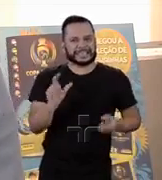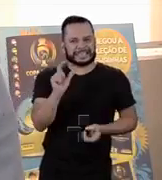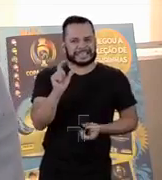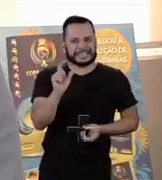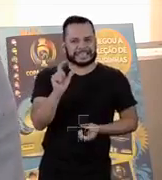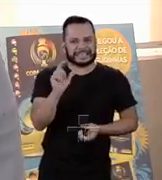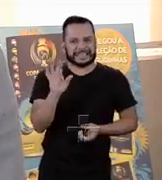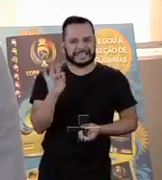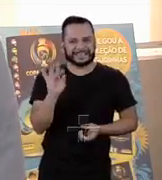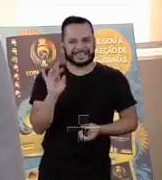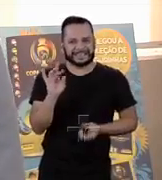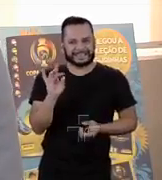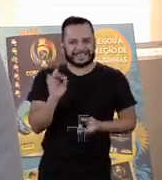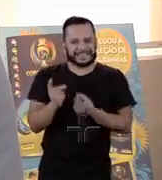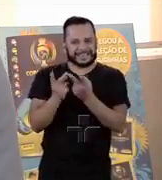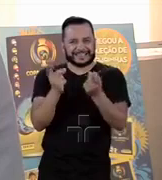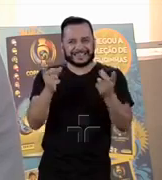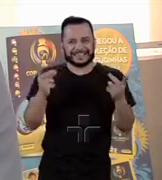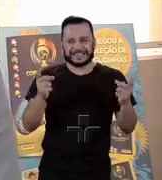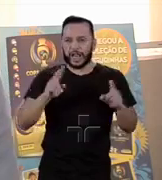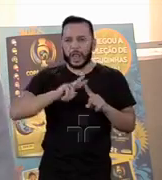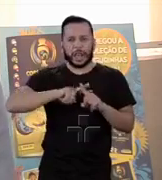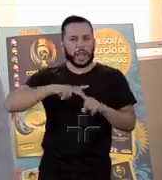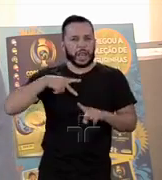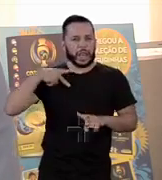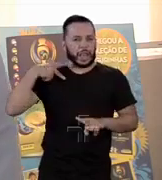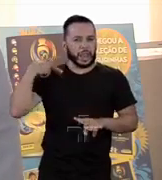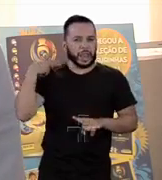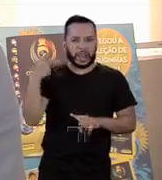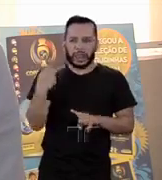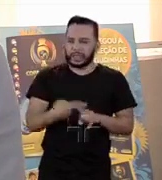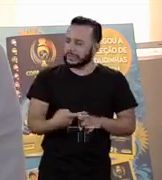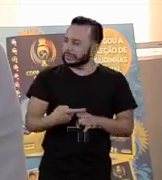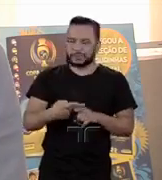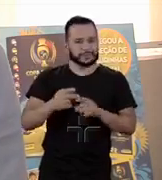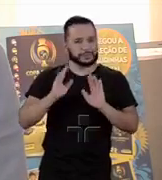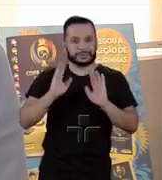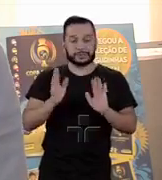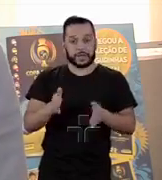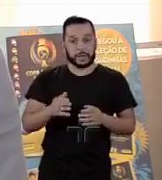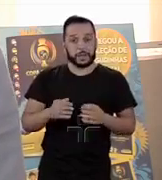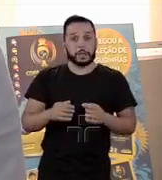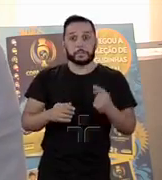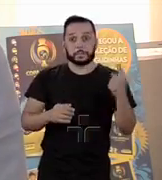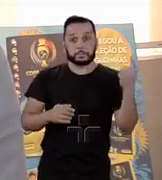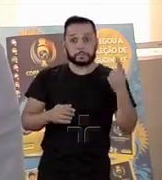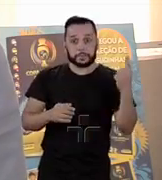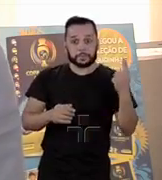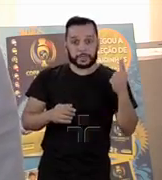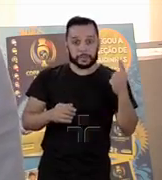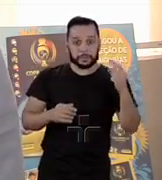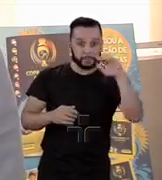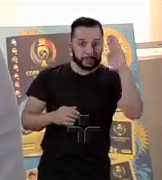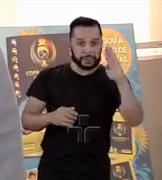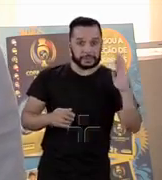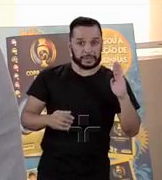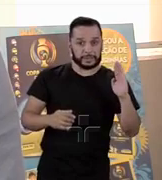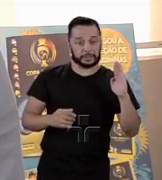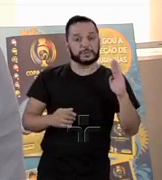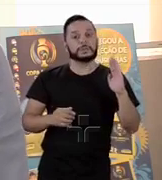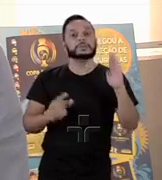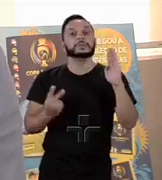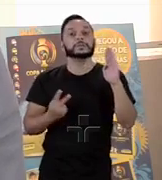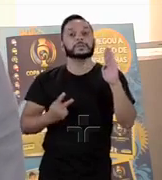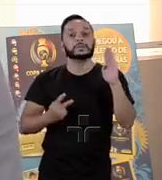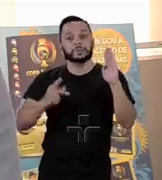mais vende, ele vende mais do que o dobro do segundo colocado, né, que é a Alemanha. Então, o brasileiro ele é fanático pela figurinha da